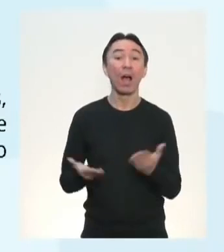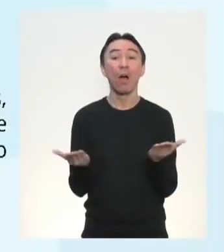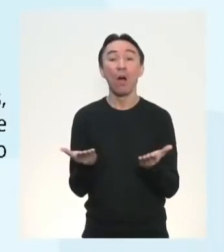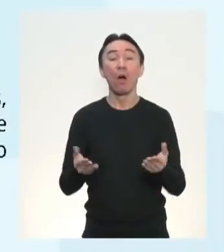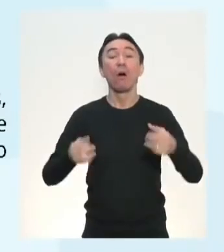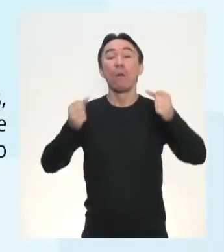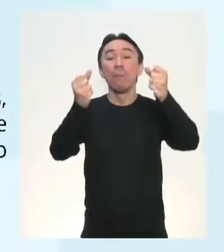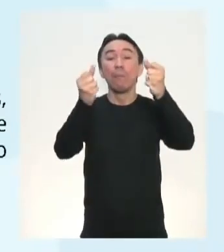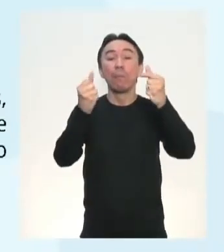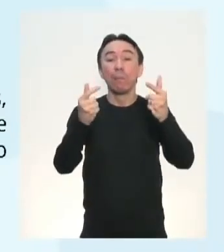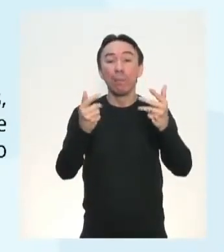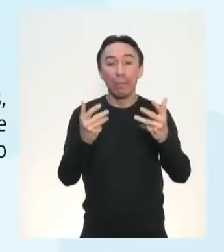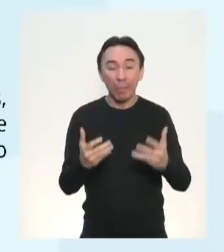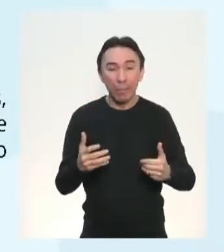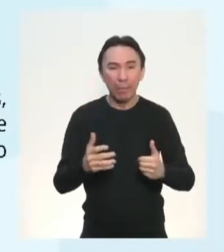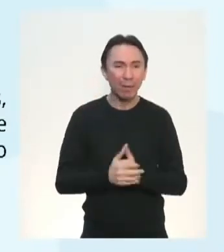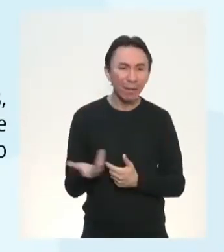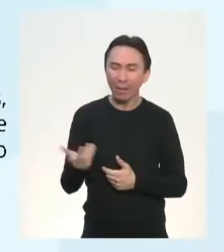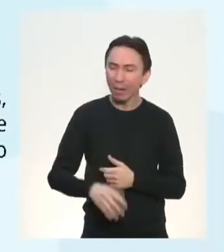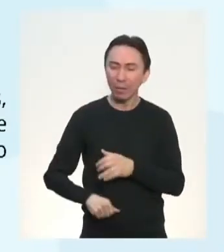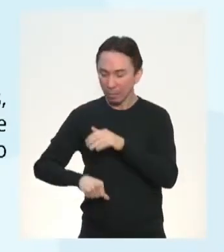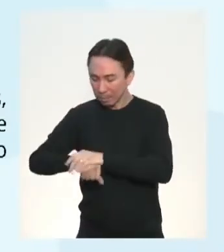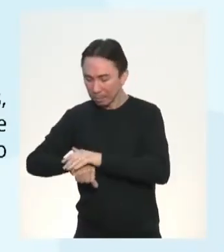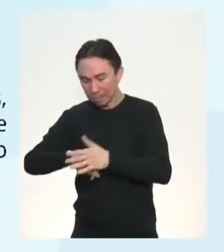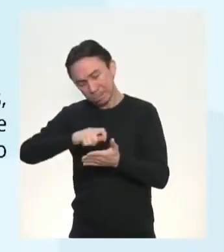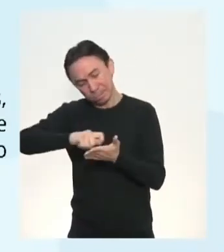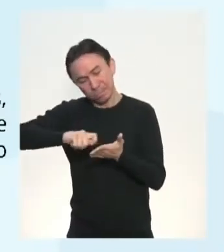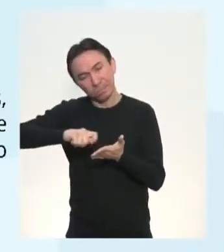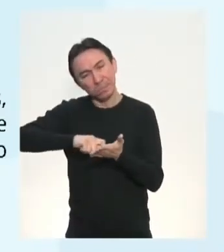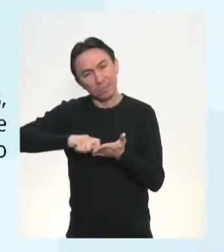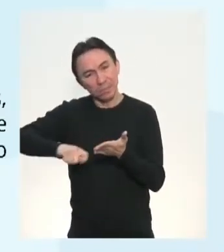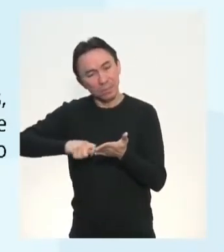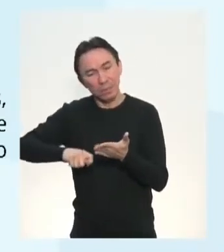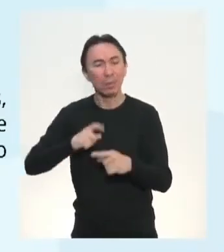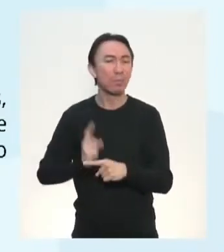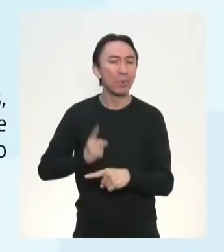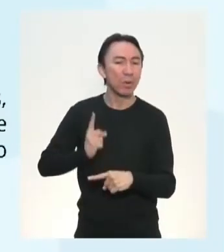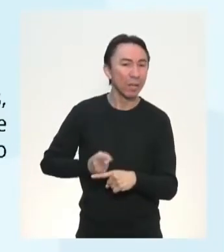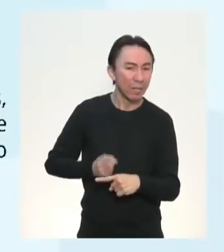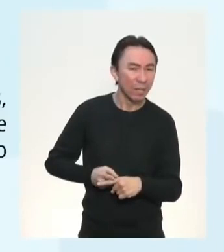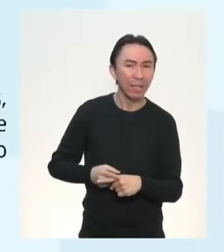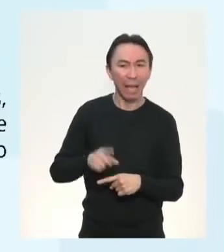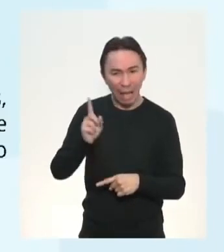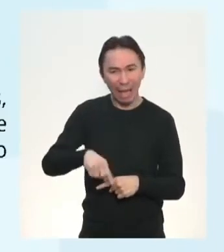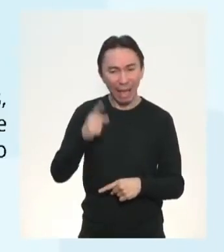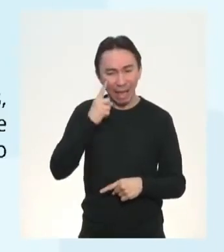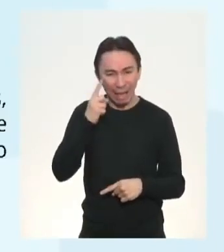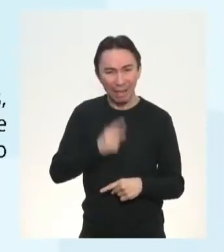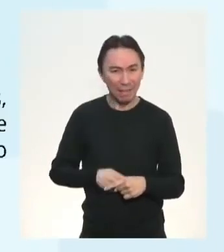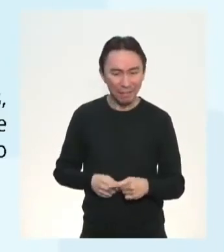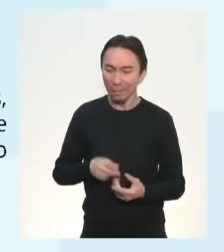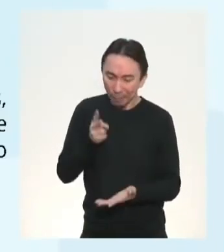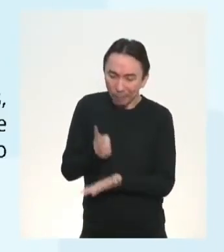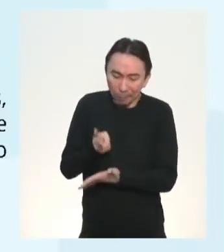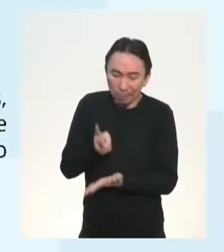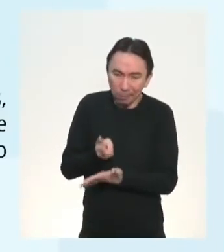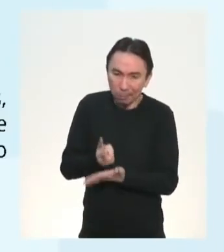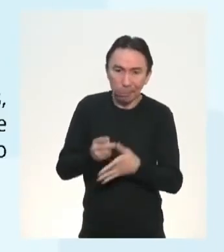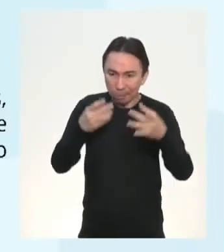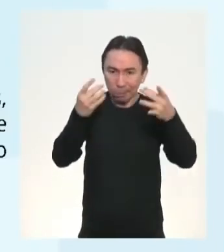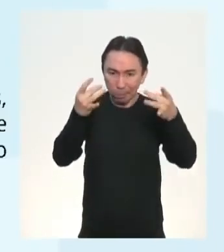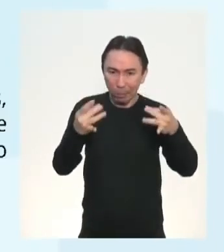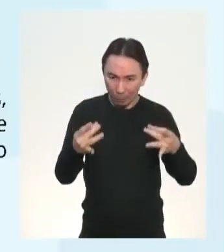expliquem por que o autor escreveu dessa forma. Ele quis dizer a mesma coisa? Discutam a questão com seu colega e